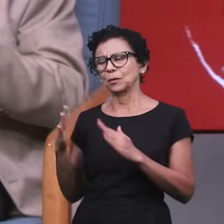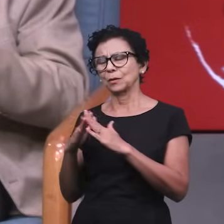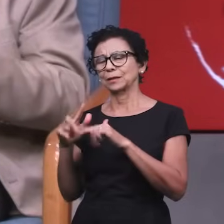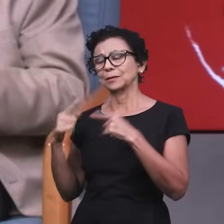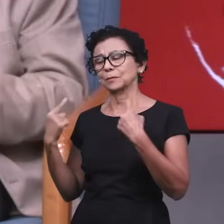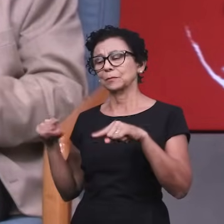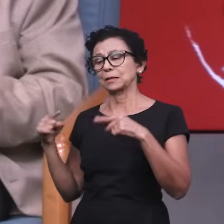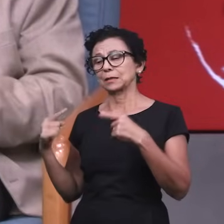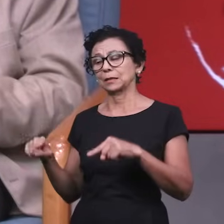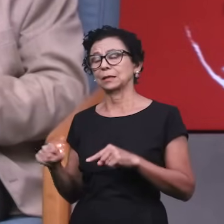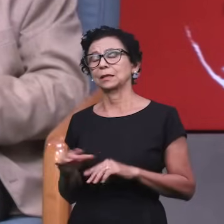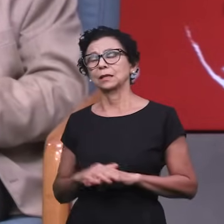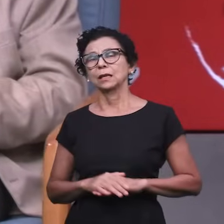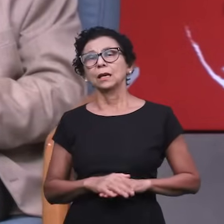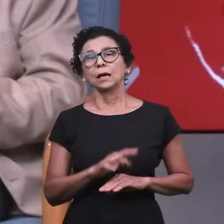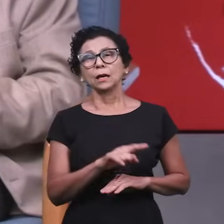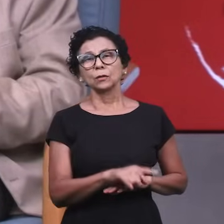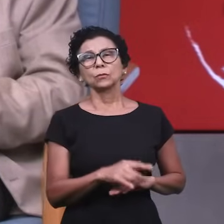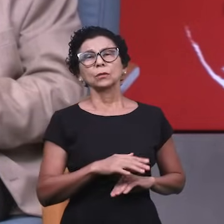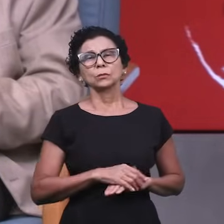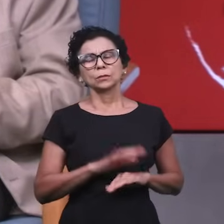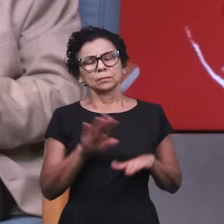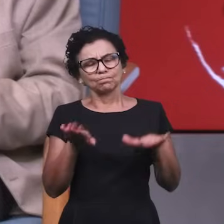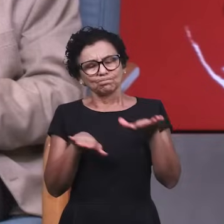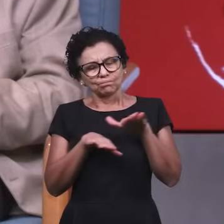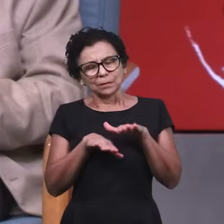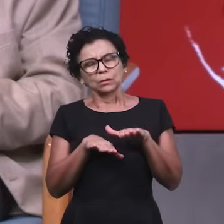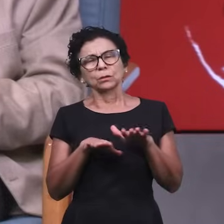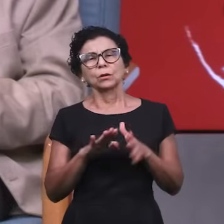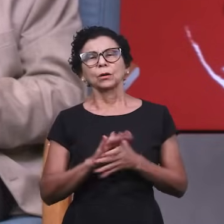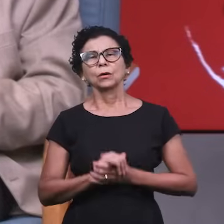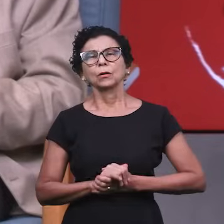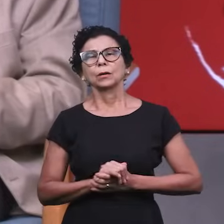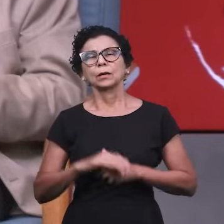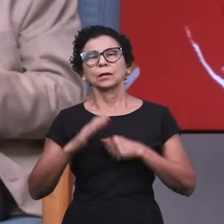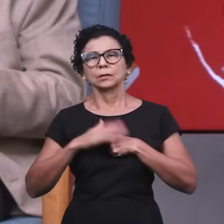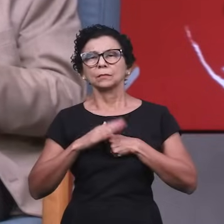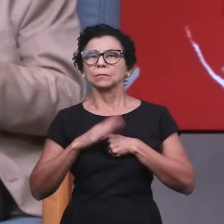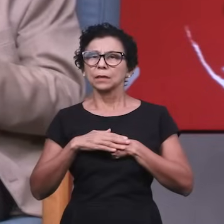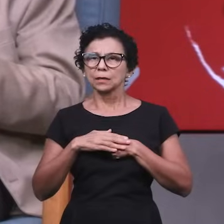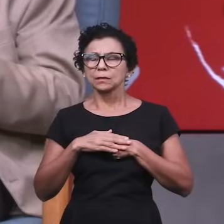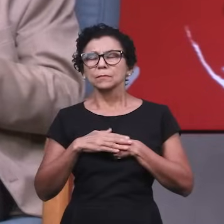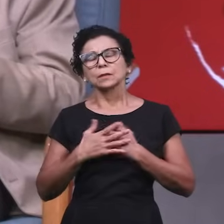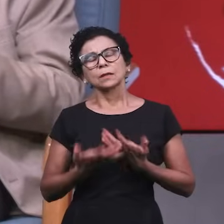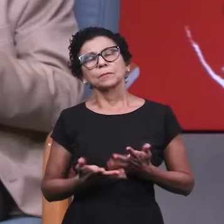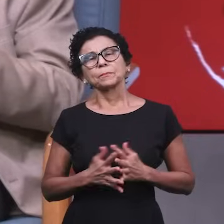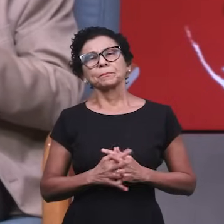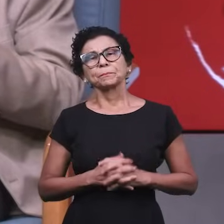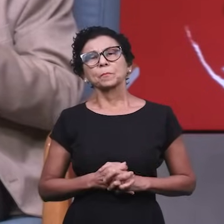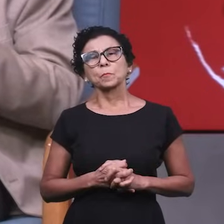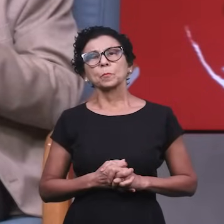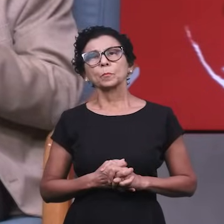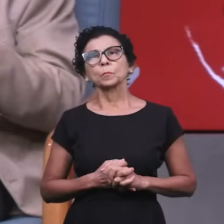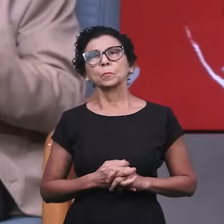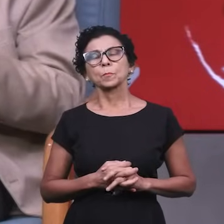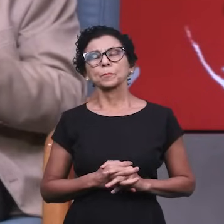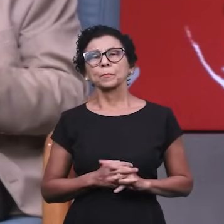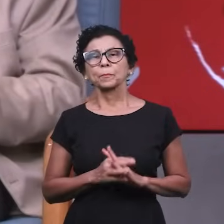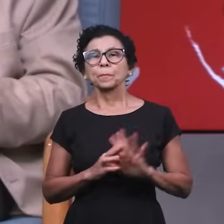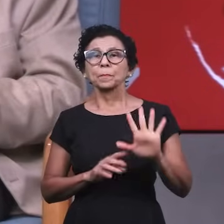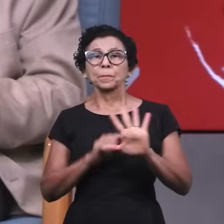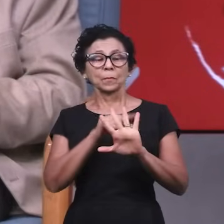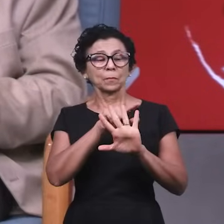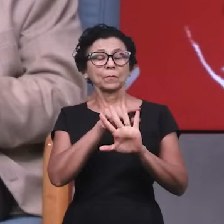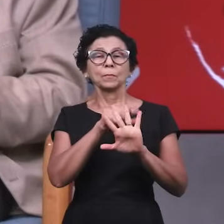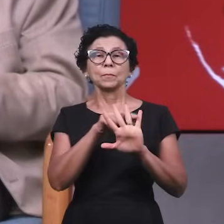na posição de ser o menor, dentro da mão, ele é o menor, o